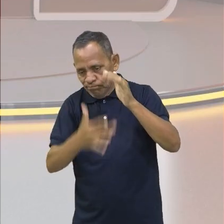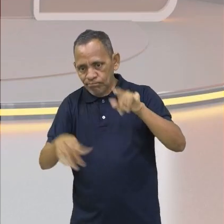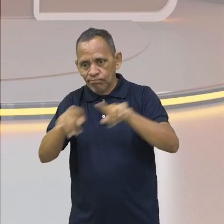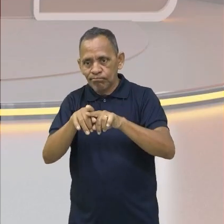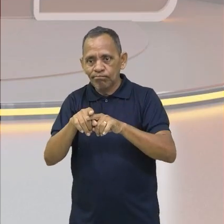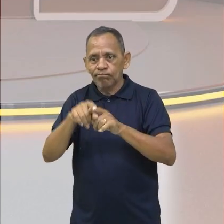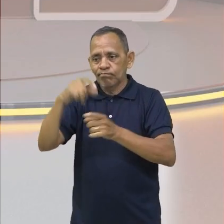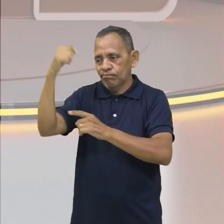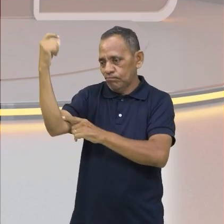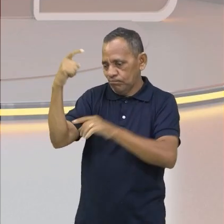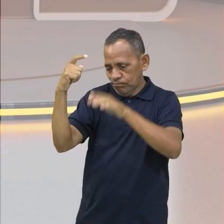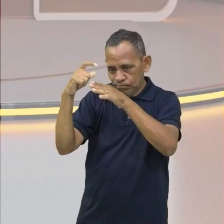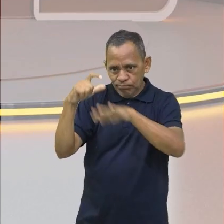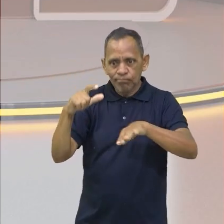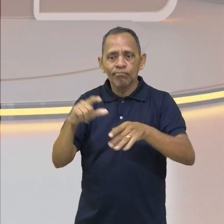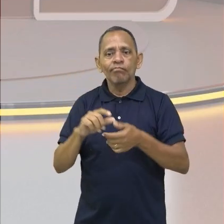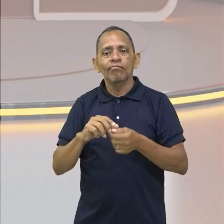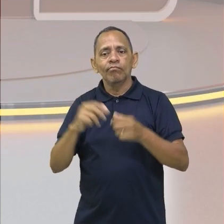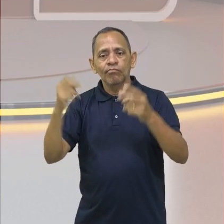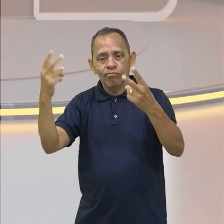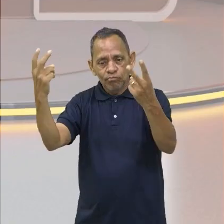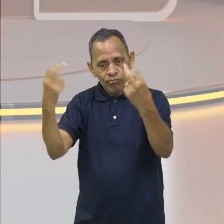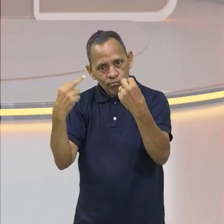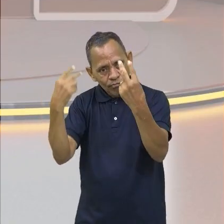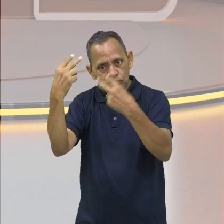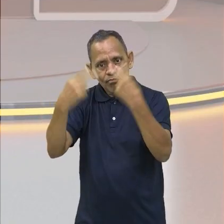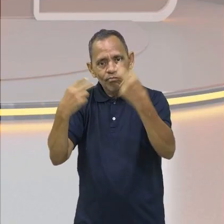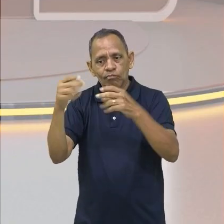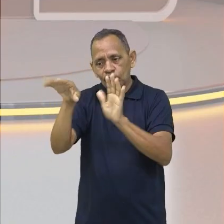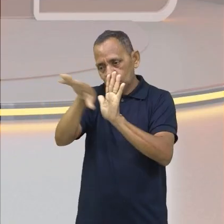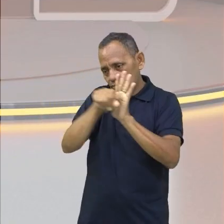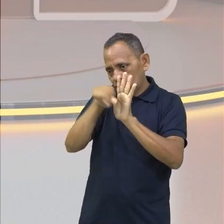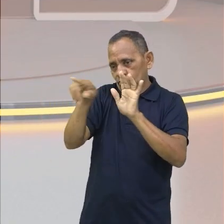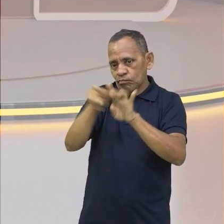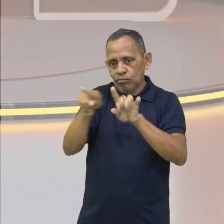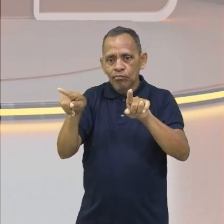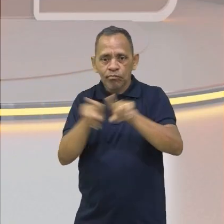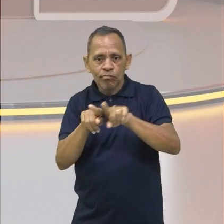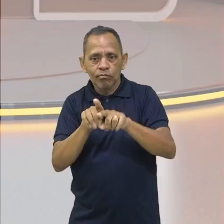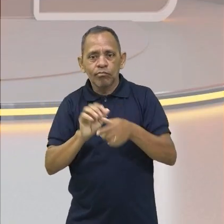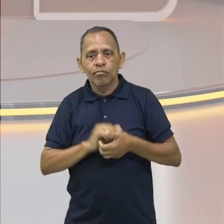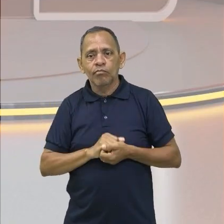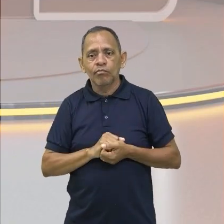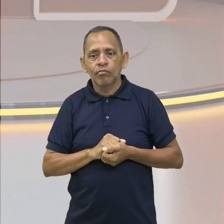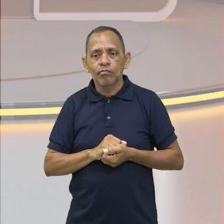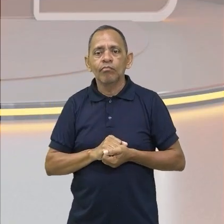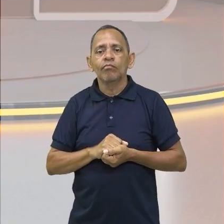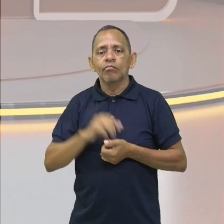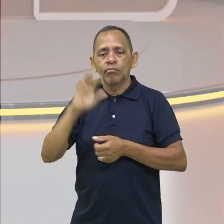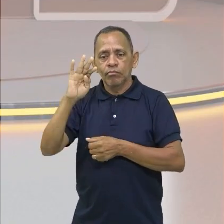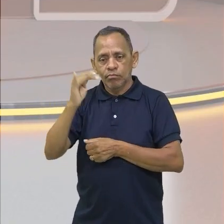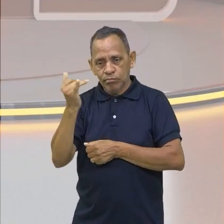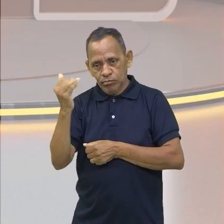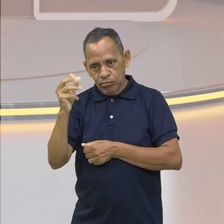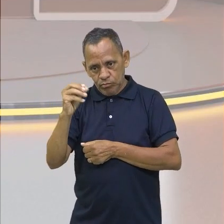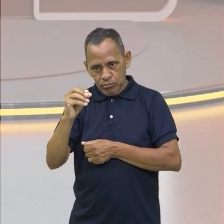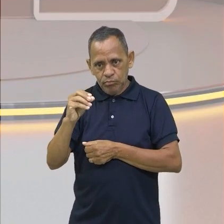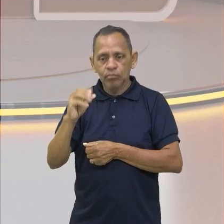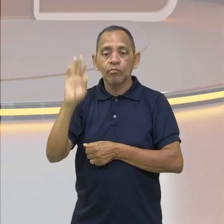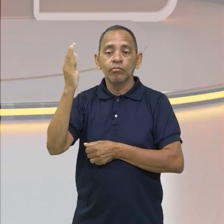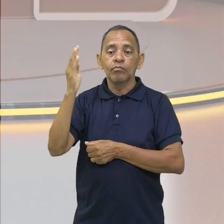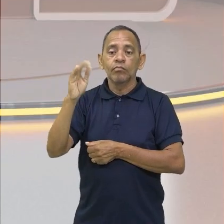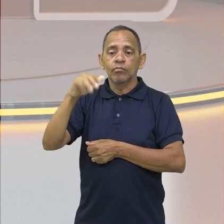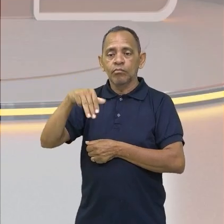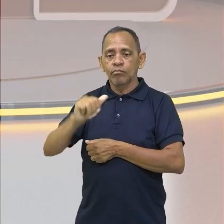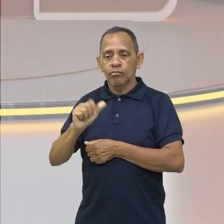a energia eólica, que é do vento, a biomassa, entre outros tipos, né? Onde se utiliza também.